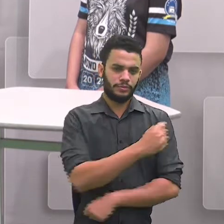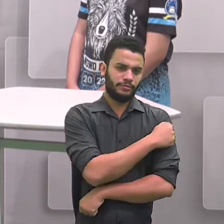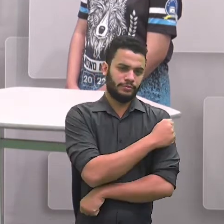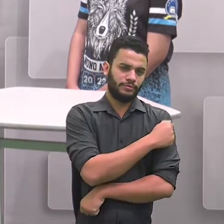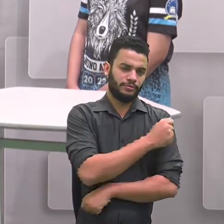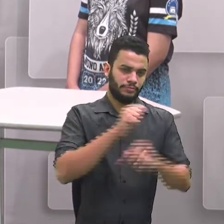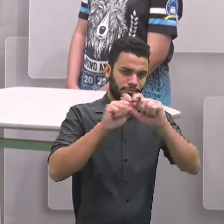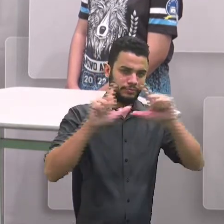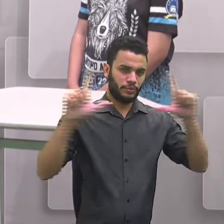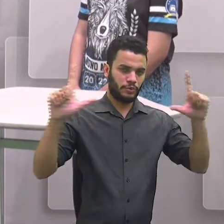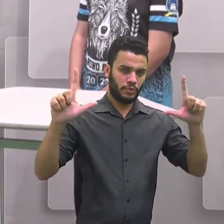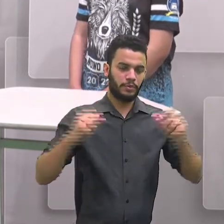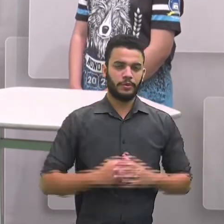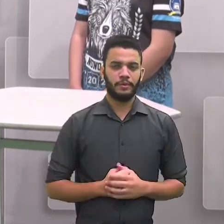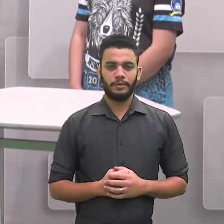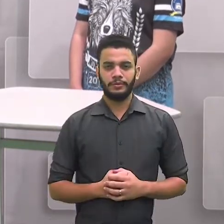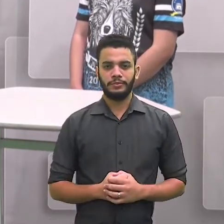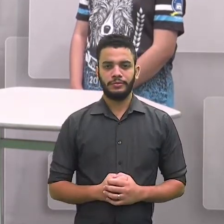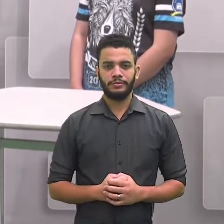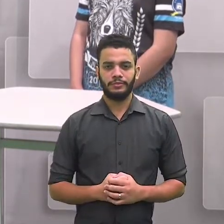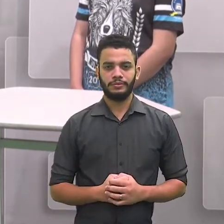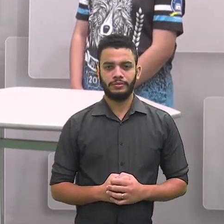lá?